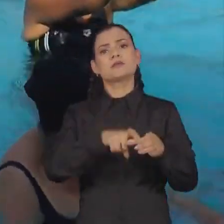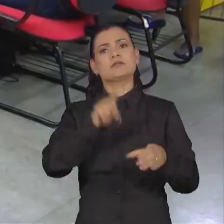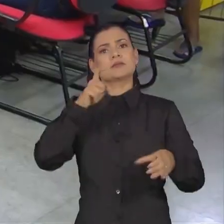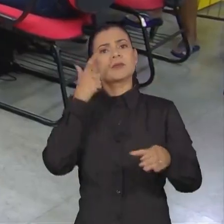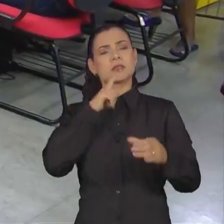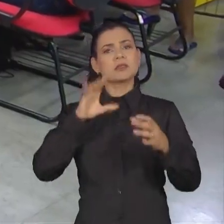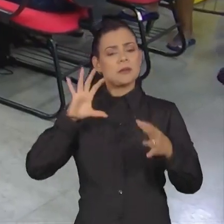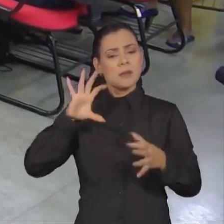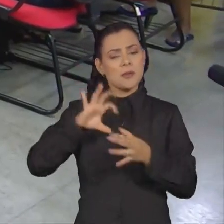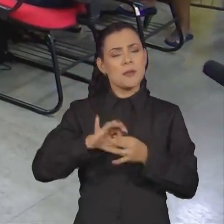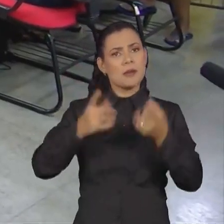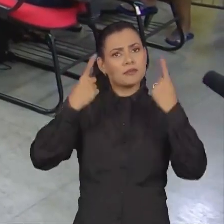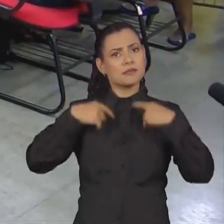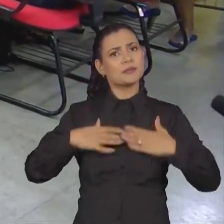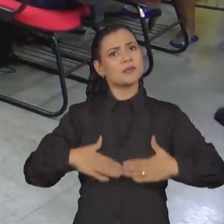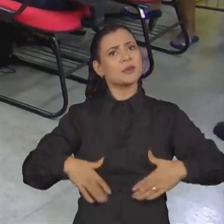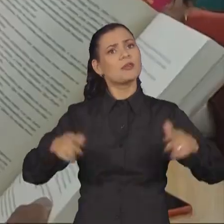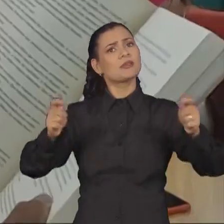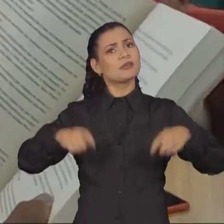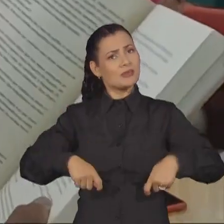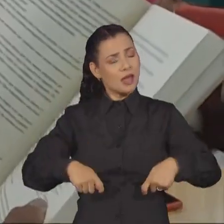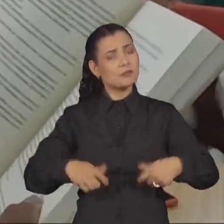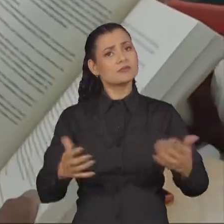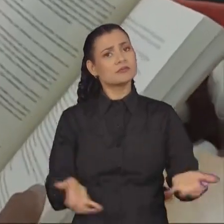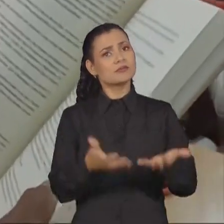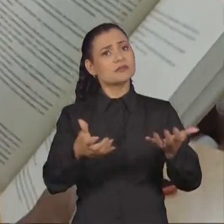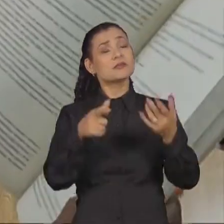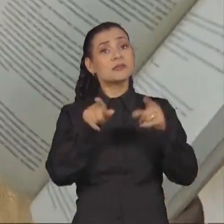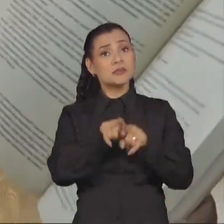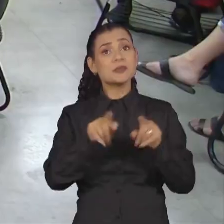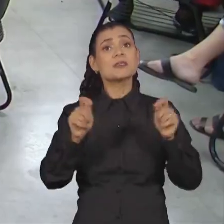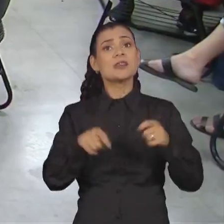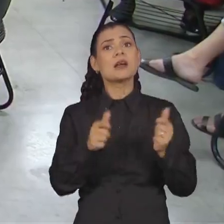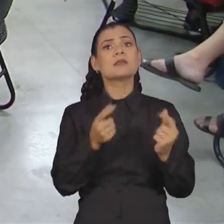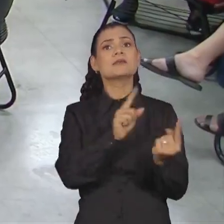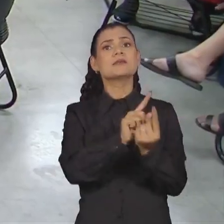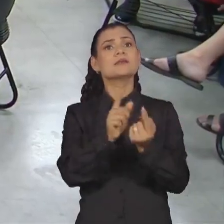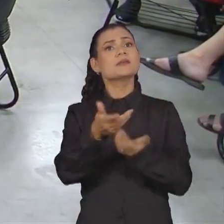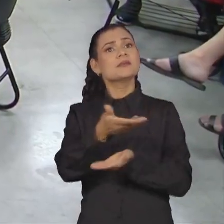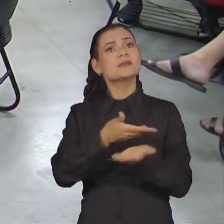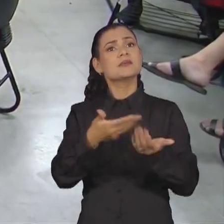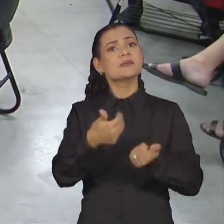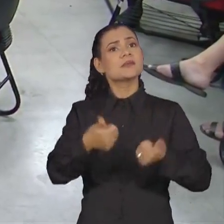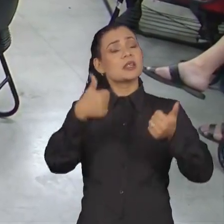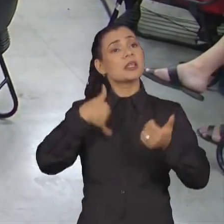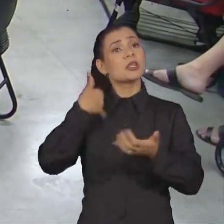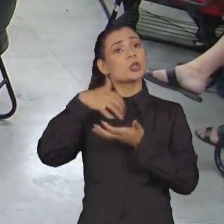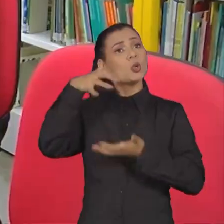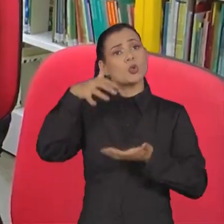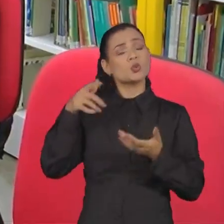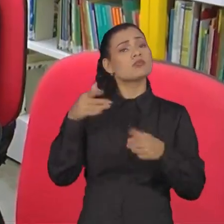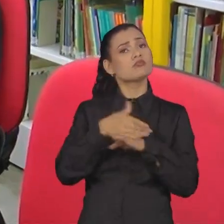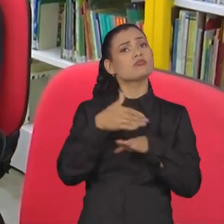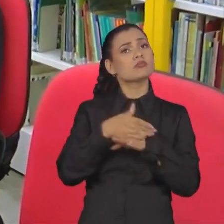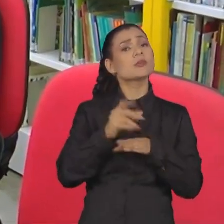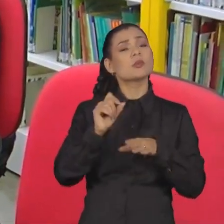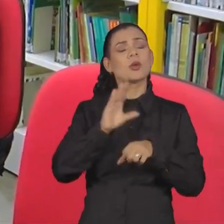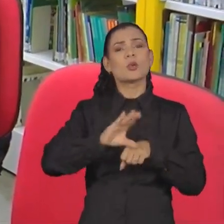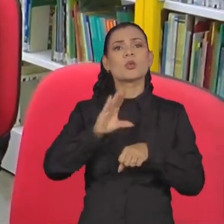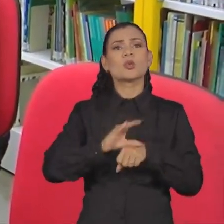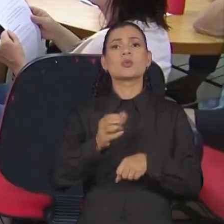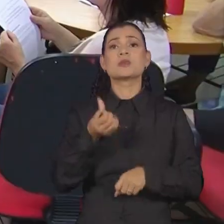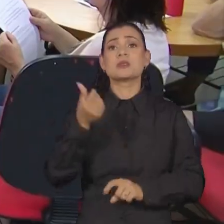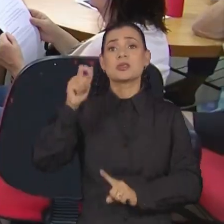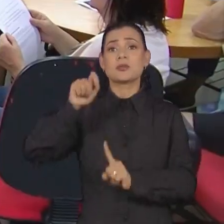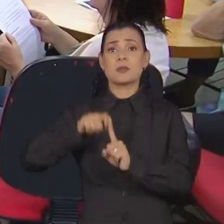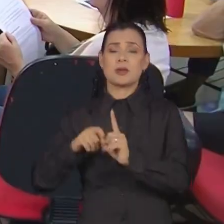articule todas as possibilidades disponíveis no CEL para atender melhor os idosos da região. O curso tem duração de